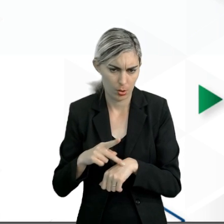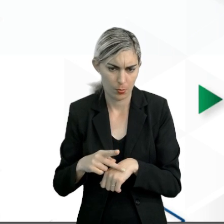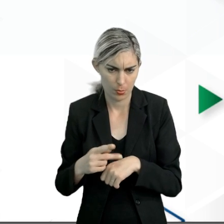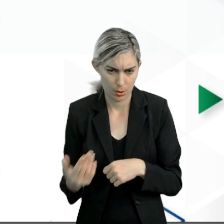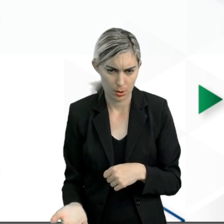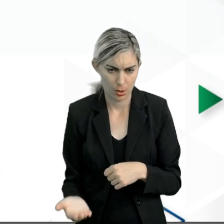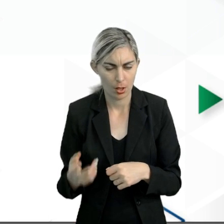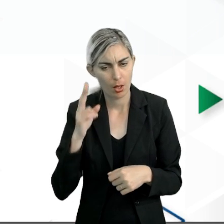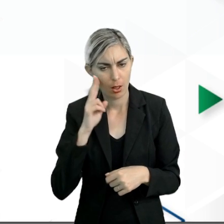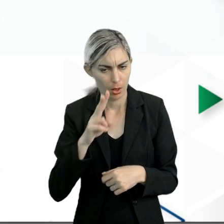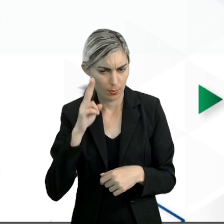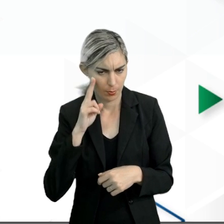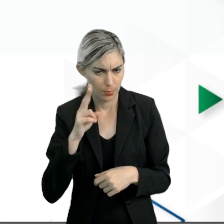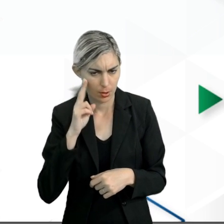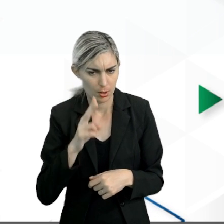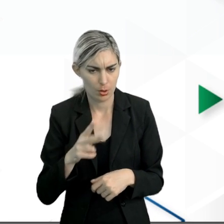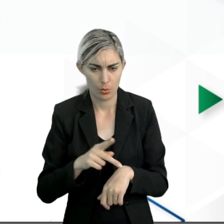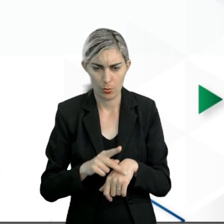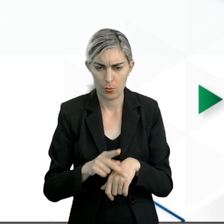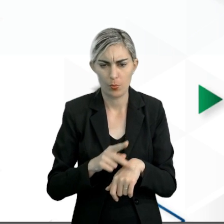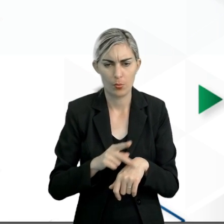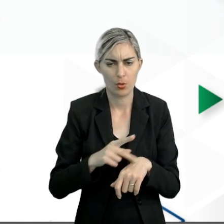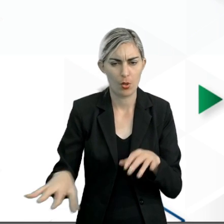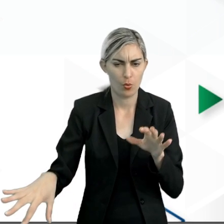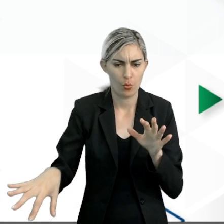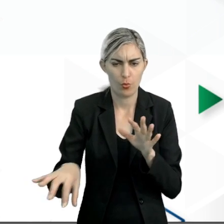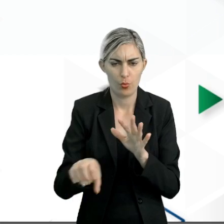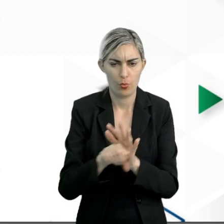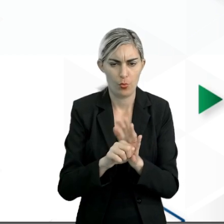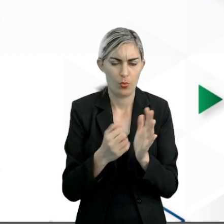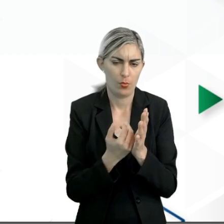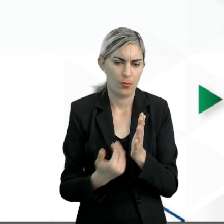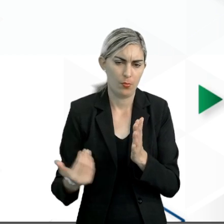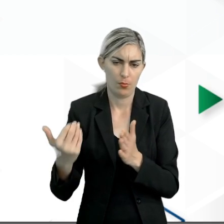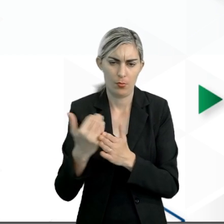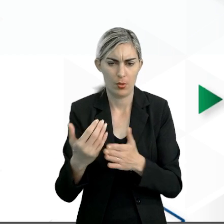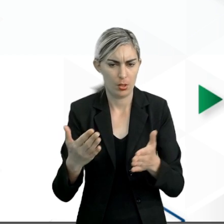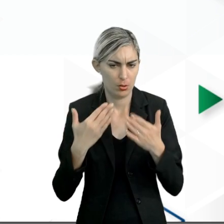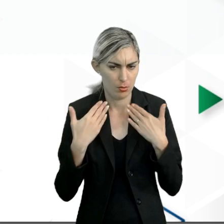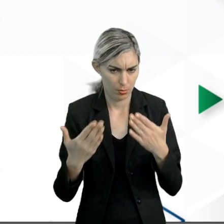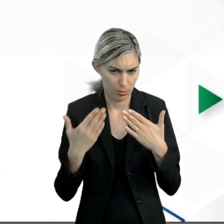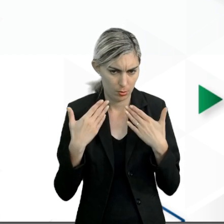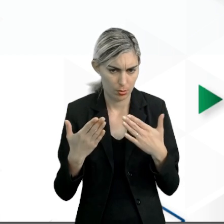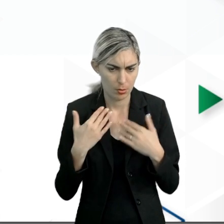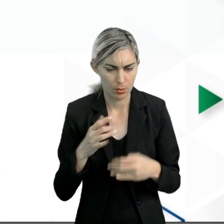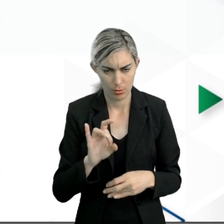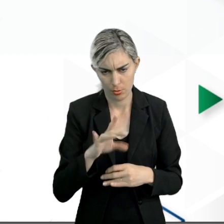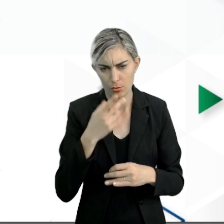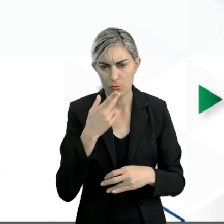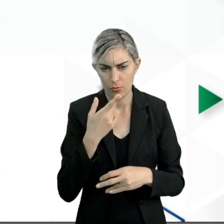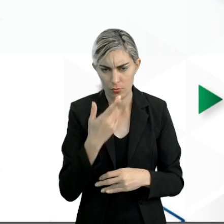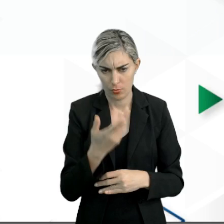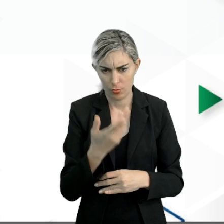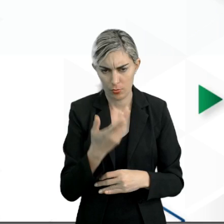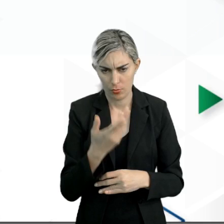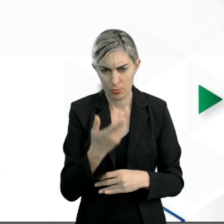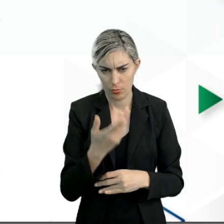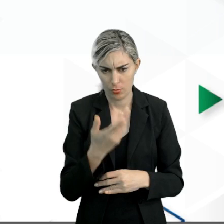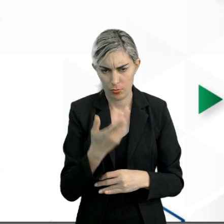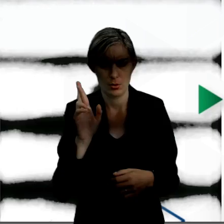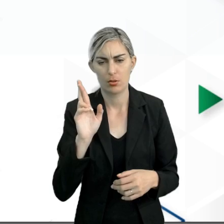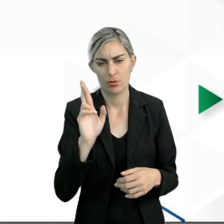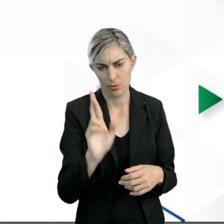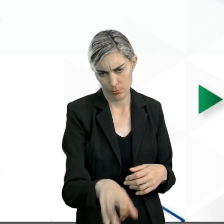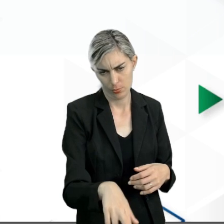Lembrando que o preto ele vai absorver mais calor é só uma dica que eu tô dando para vocês poderem